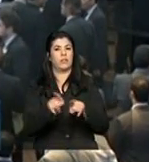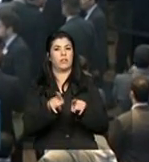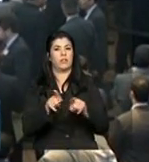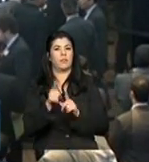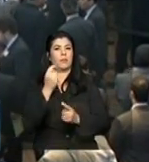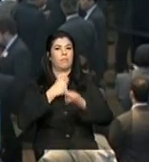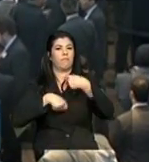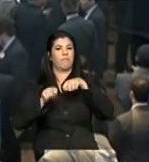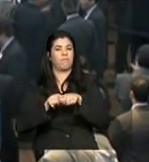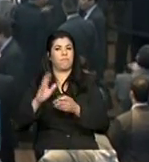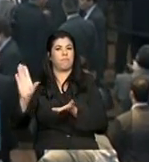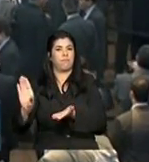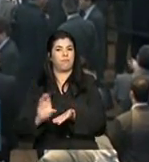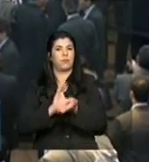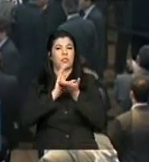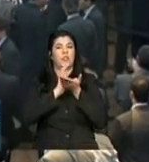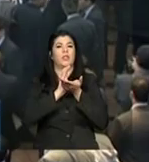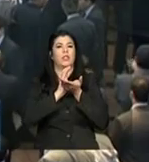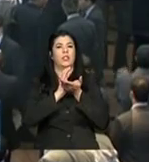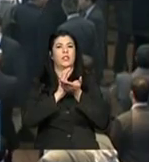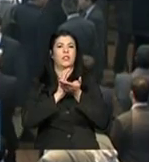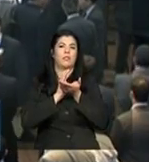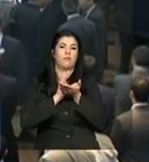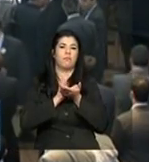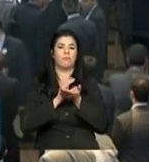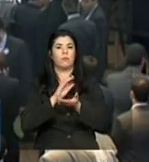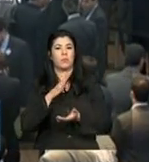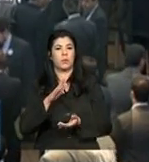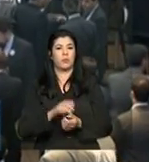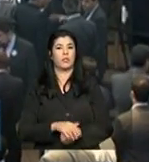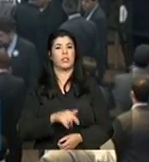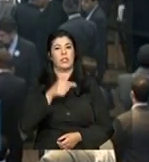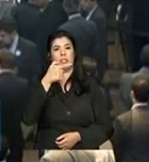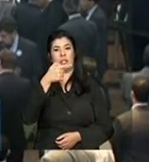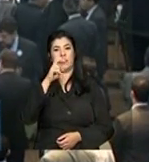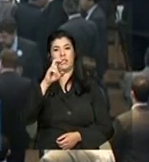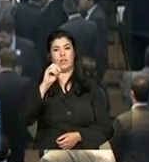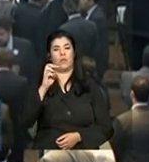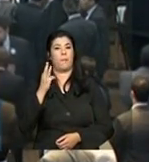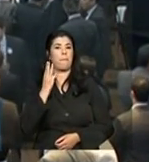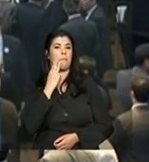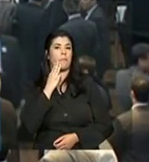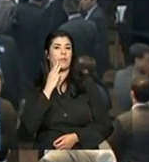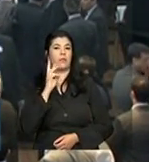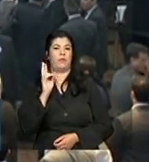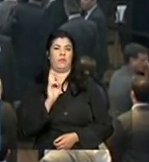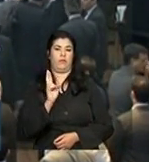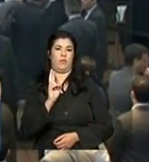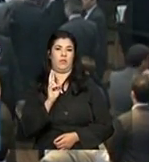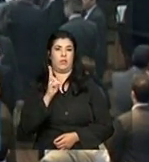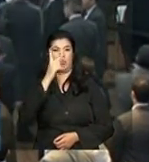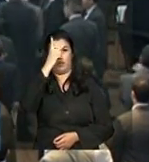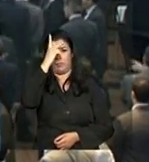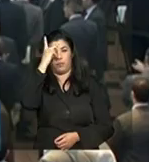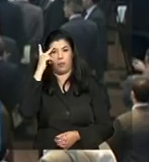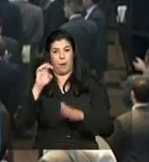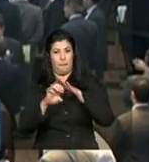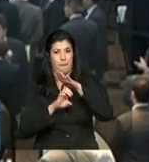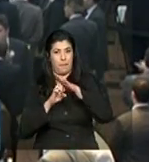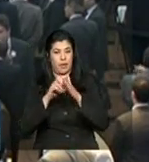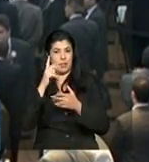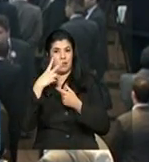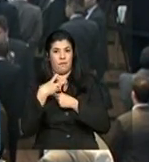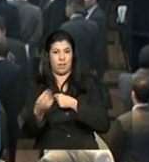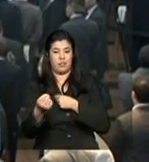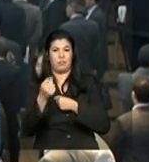anual máxima permitida na ordem de 750 milhões de reais. Ou seja, o concessionário vencedor terá o direito